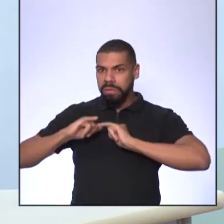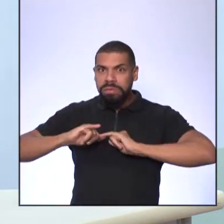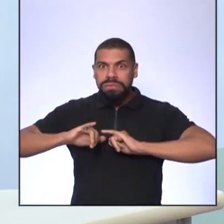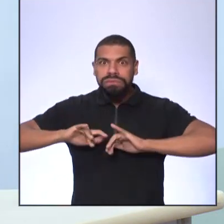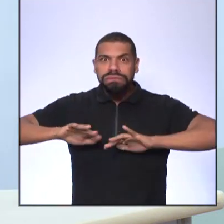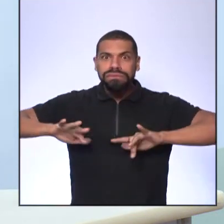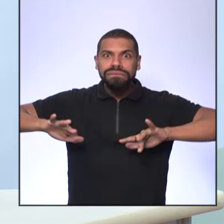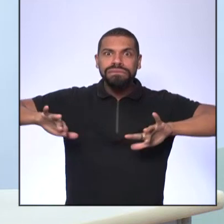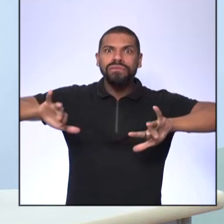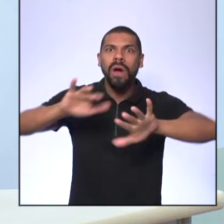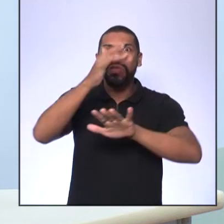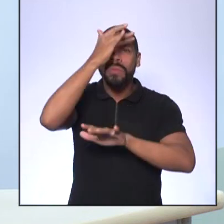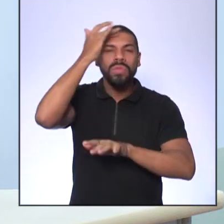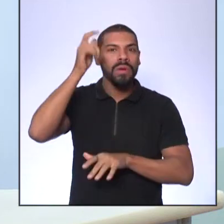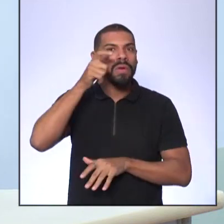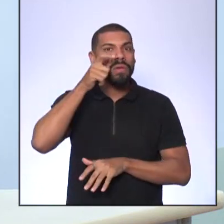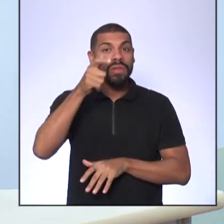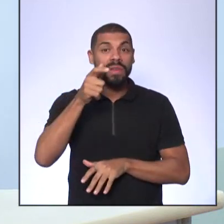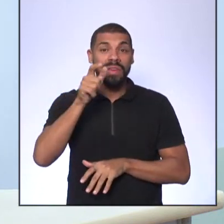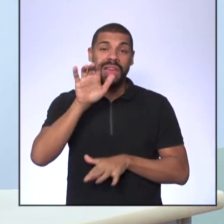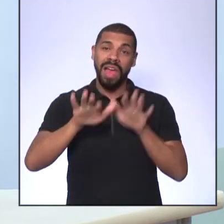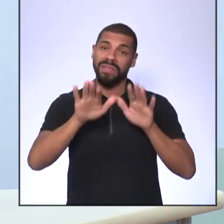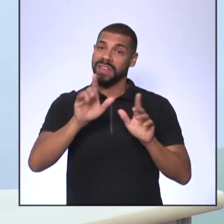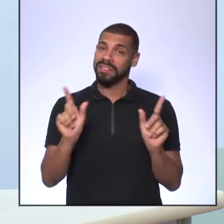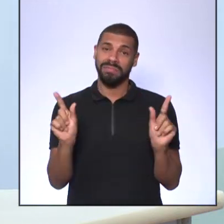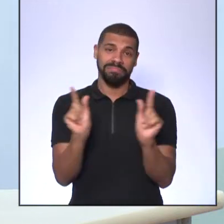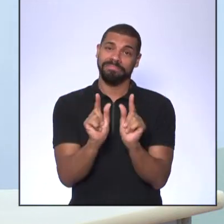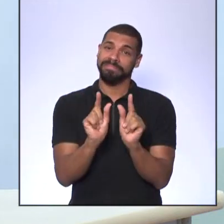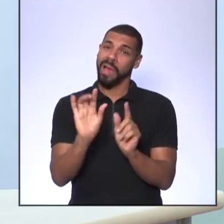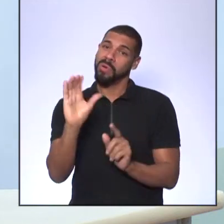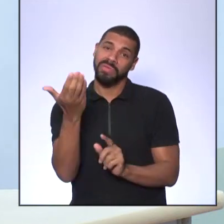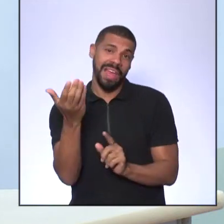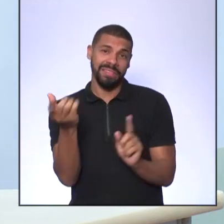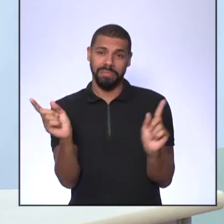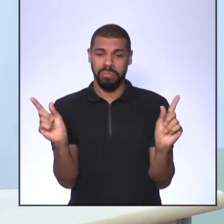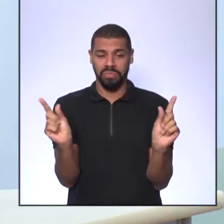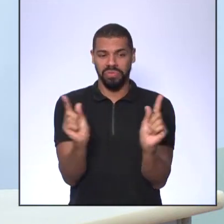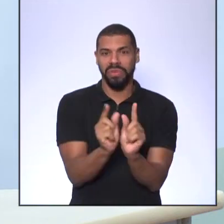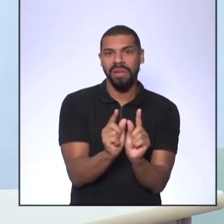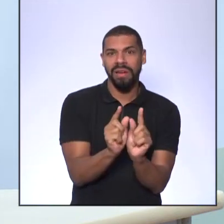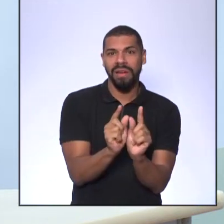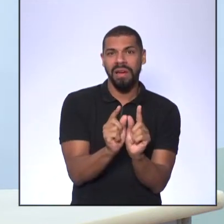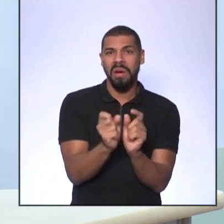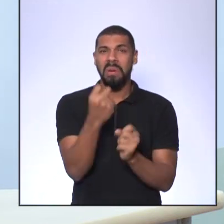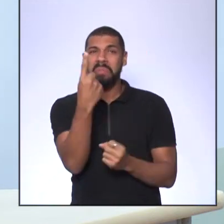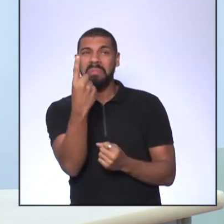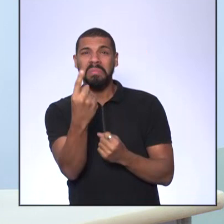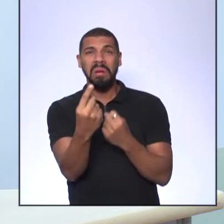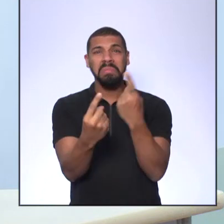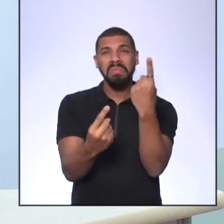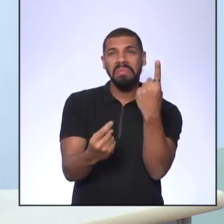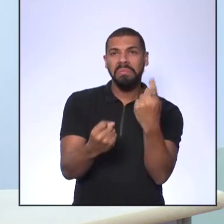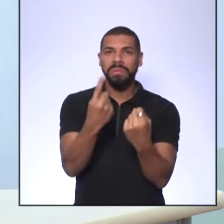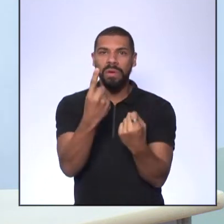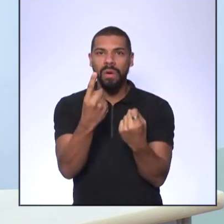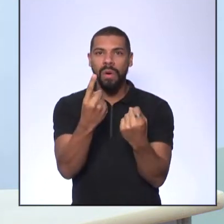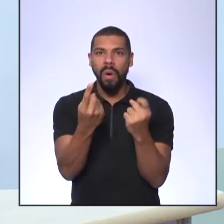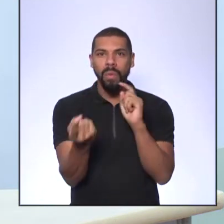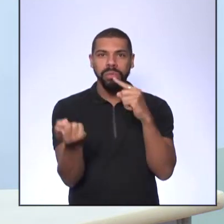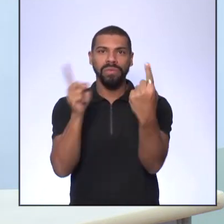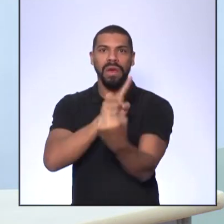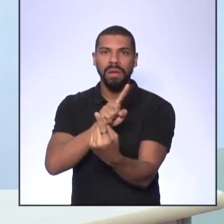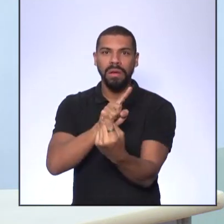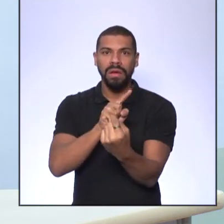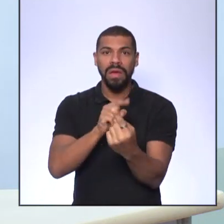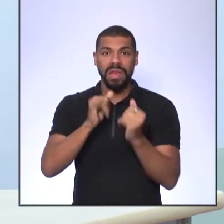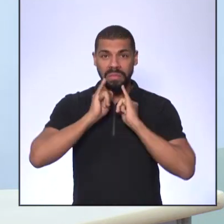muitas pessoas vão ver e acaba que poucas pessoas veem, ou o contrário, a gente acha que não vai ter nenhum impacto e, de repente, todo mundo está